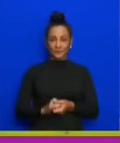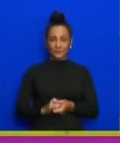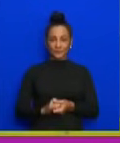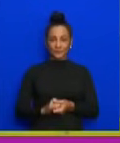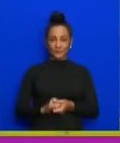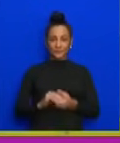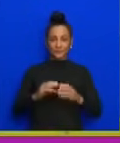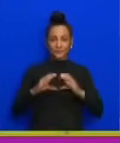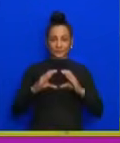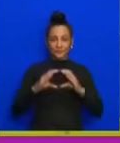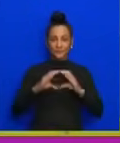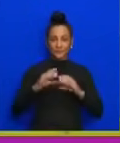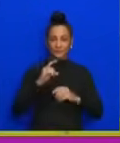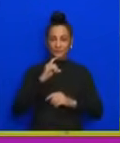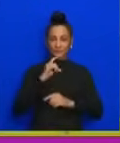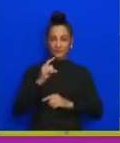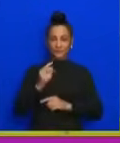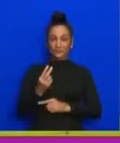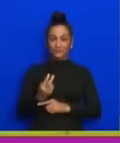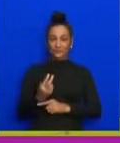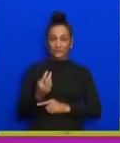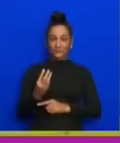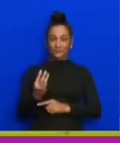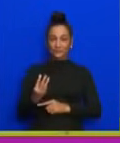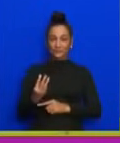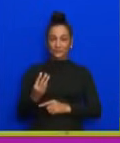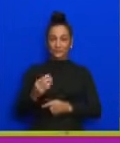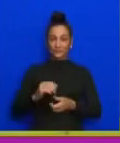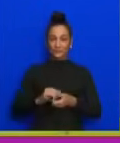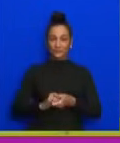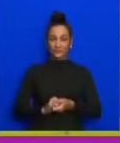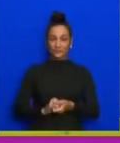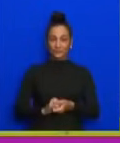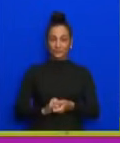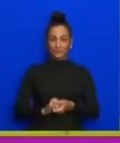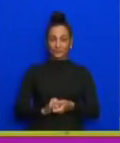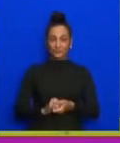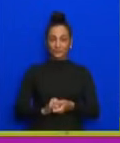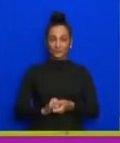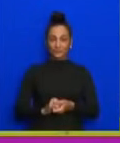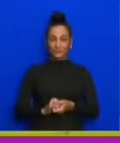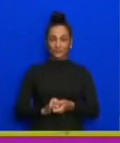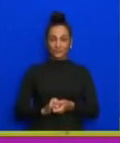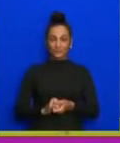Bola verde, número 23. Verde, 23.